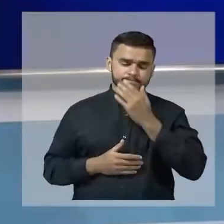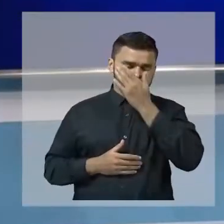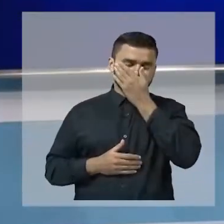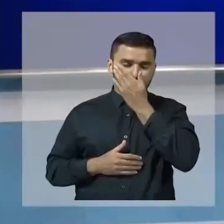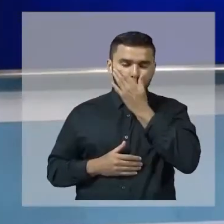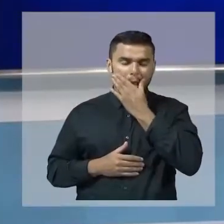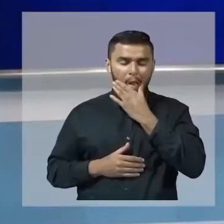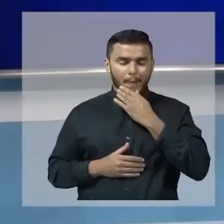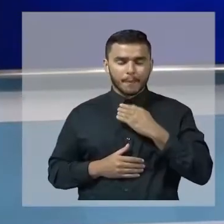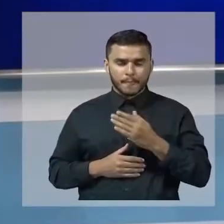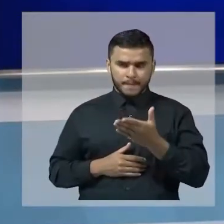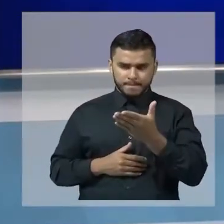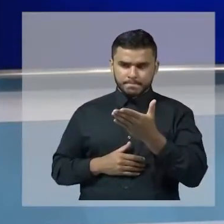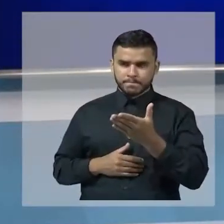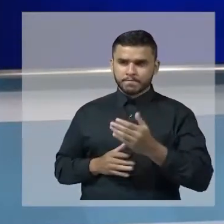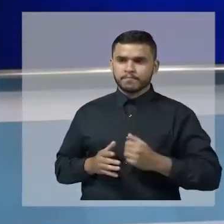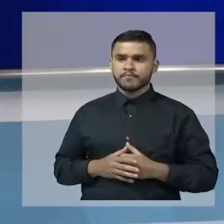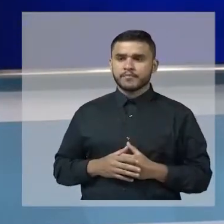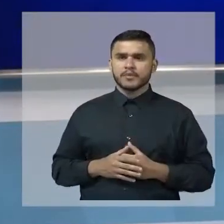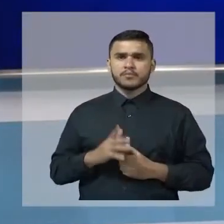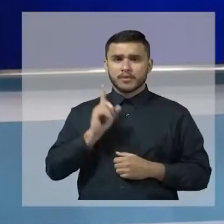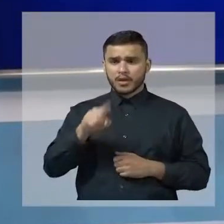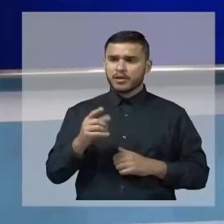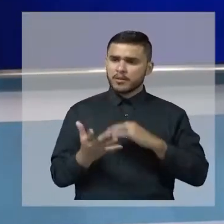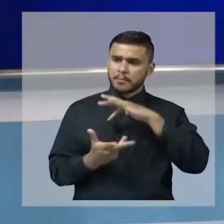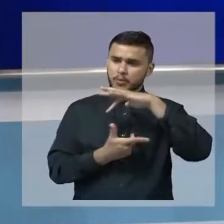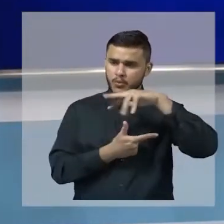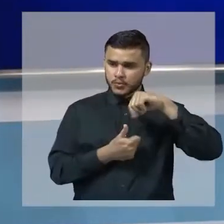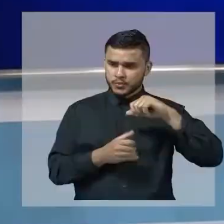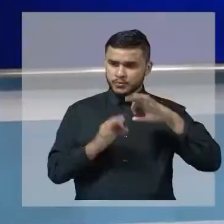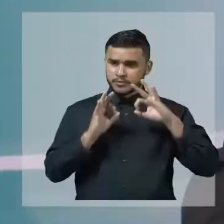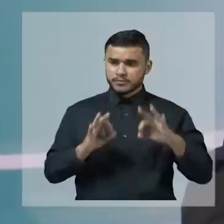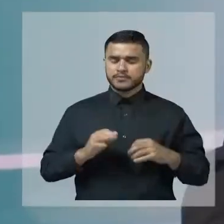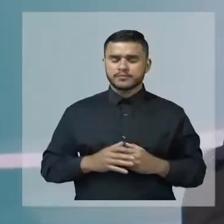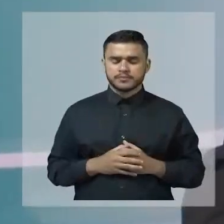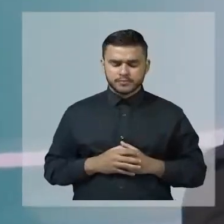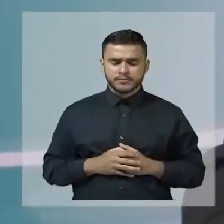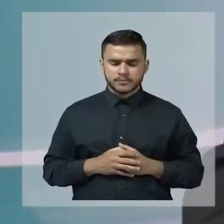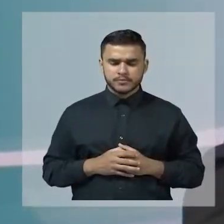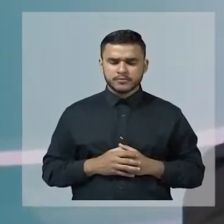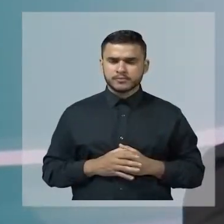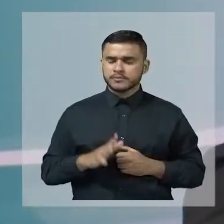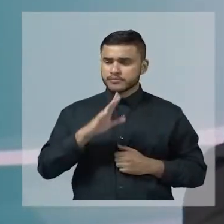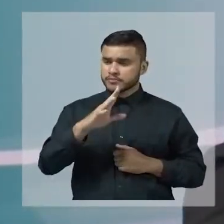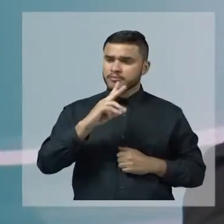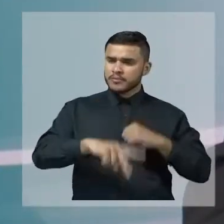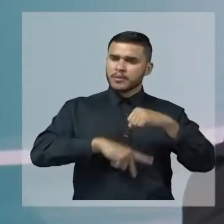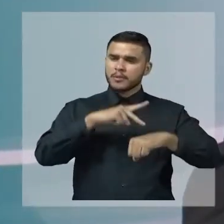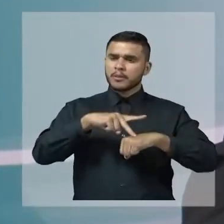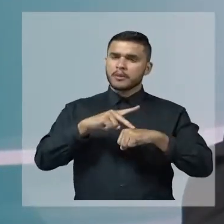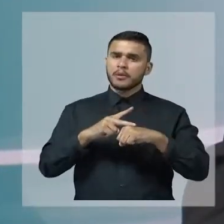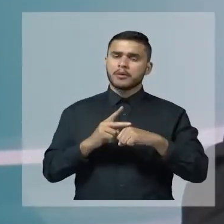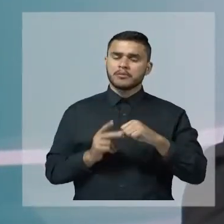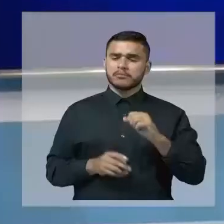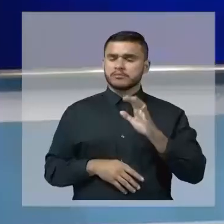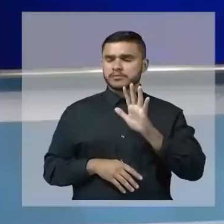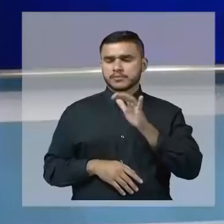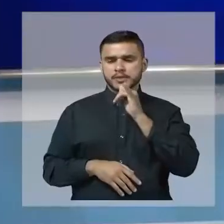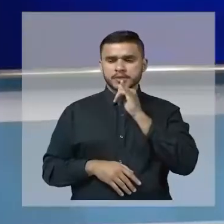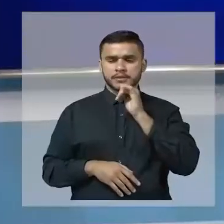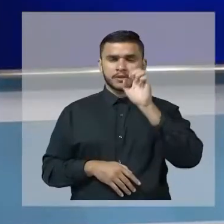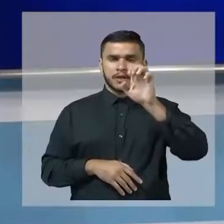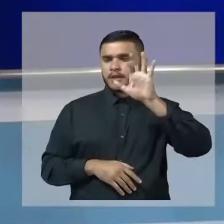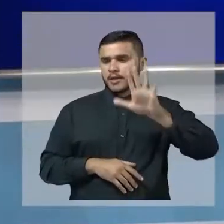professor Roberto dizer que isso é um fenômeno mundial, e o a gente sabe, sendo que lá fora. A Europa, as